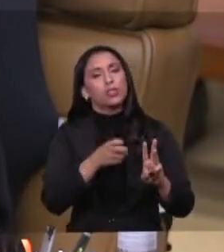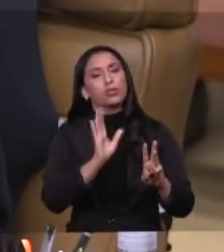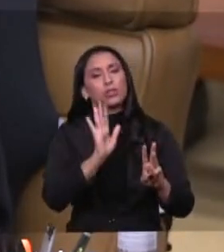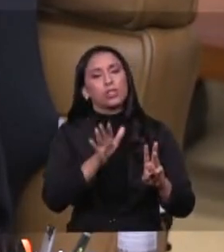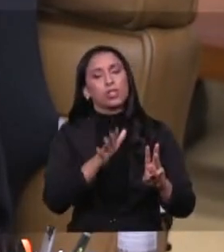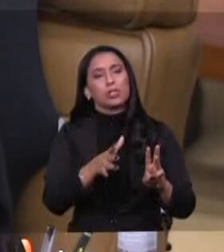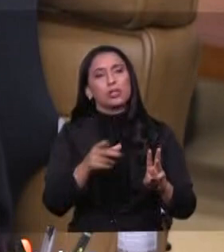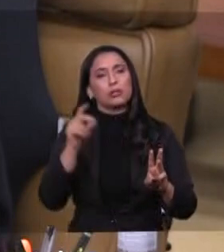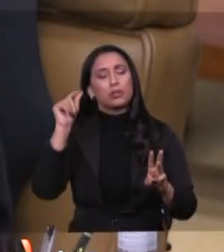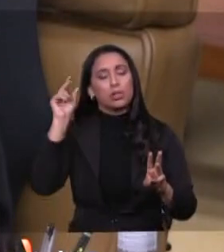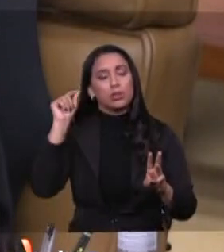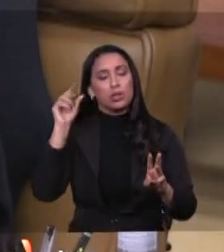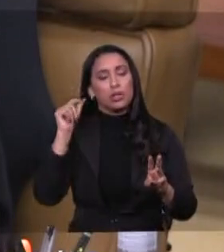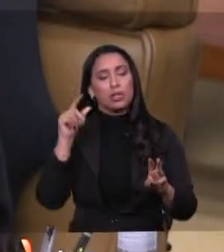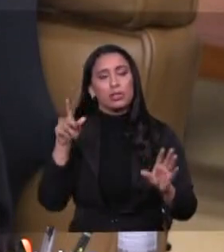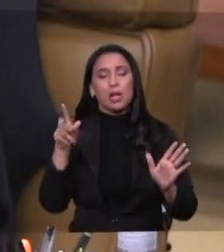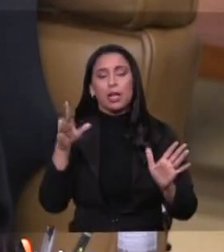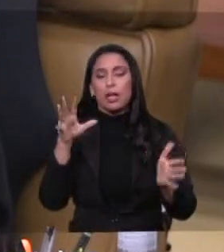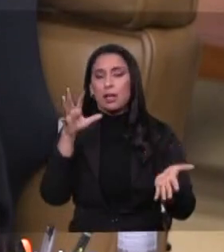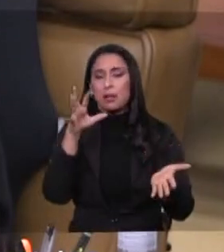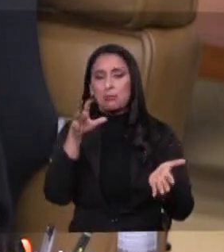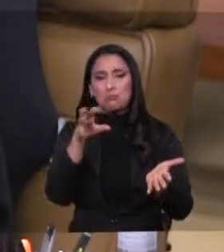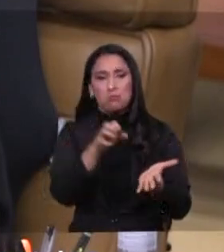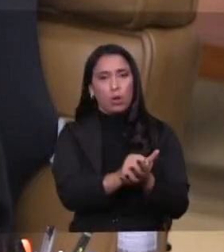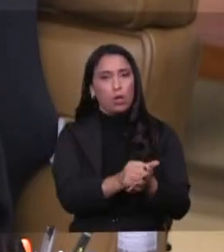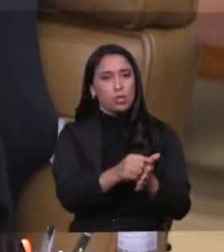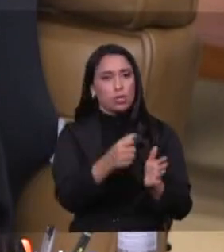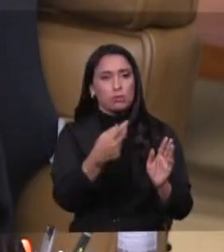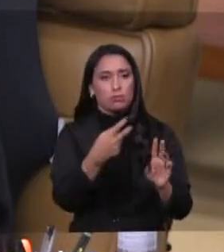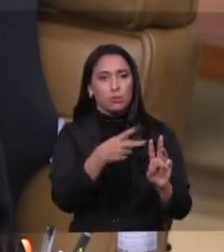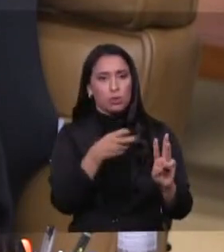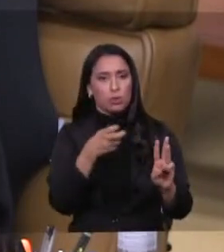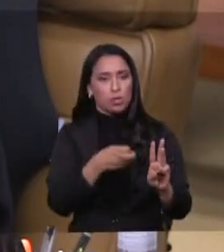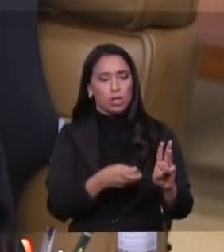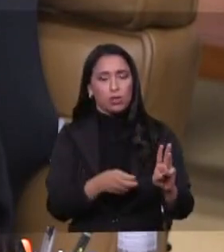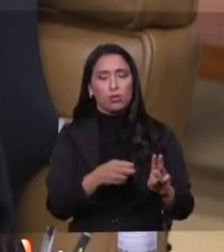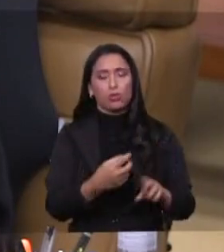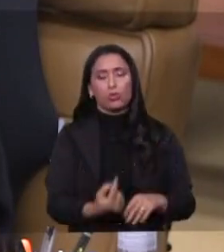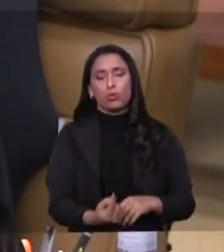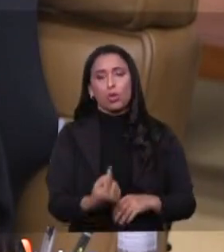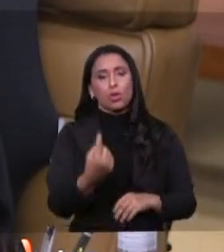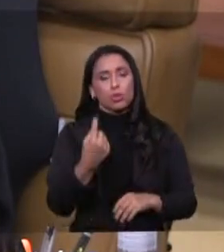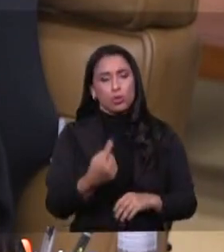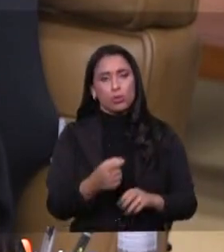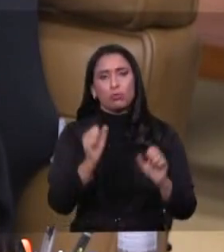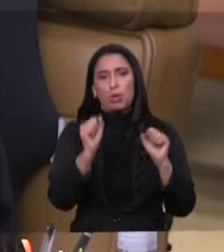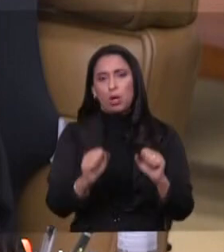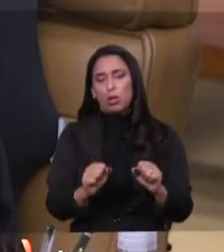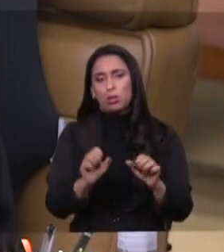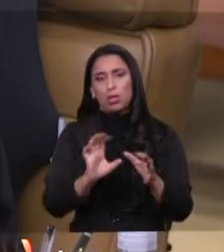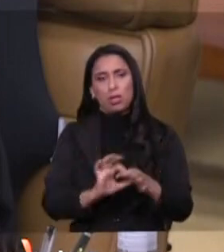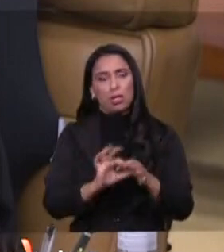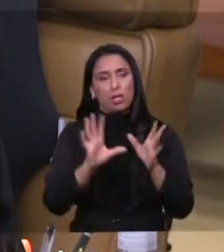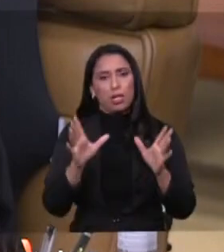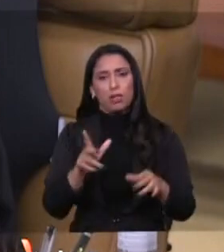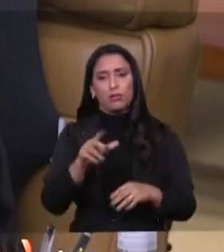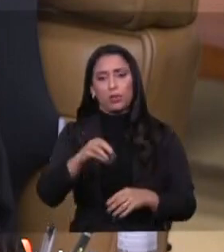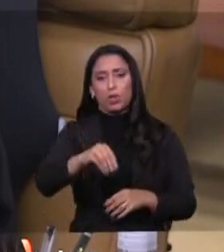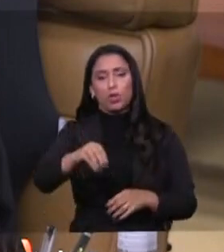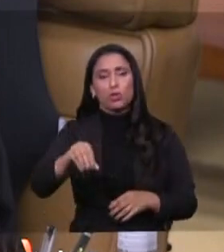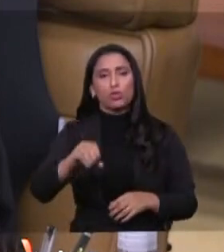posse permanente da comunidade, cabendo aos índios o usufruto exclusivo das riquezas do solo, dos rios e